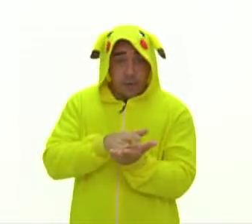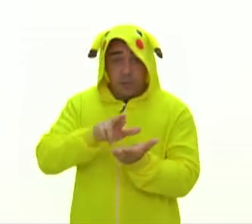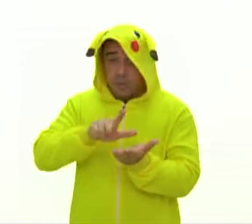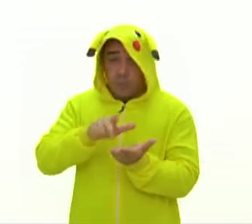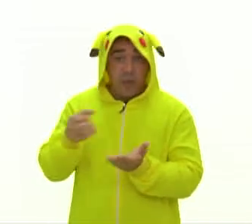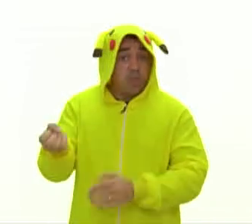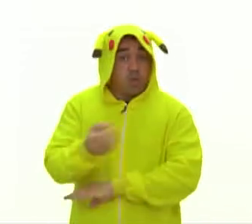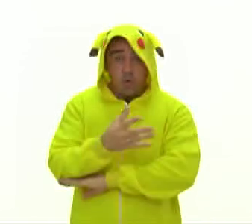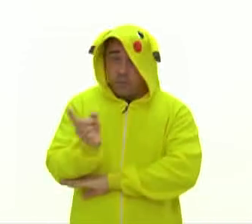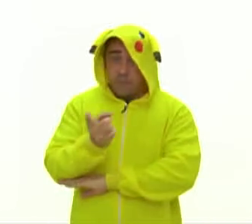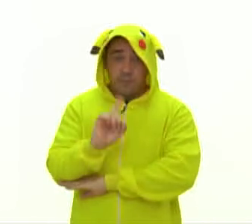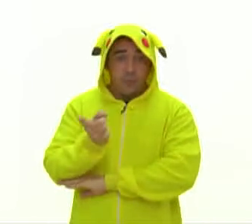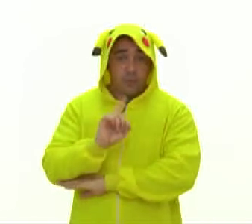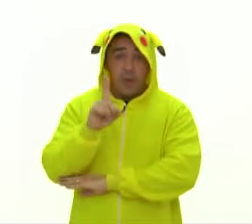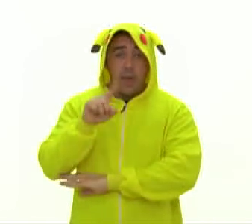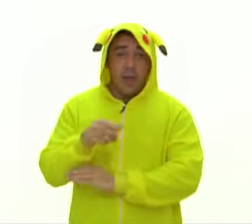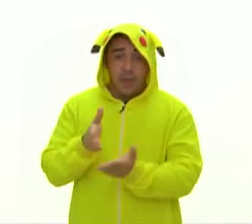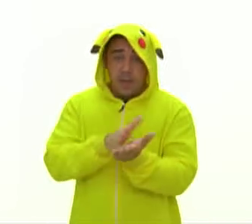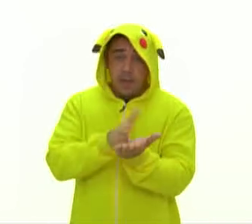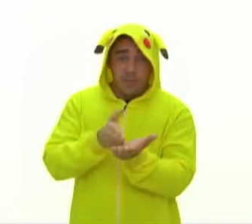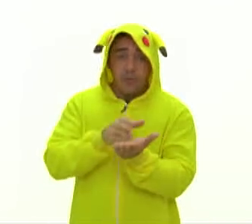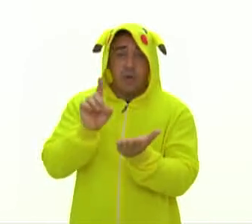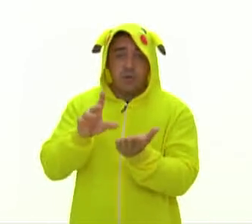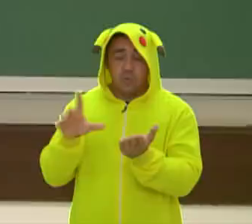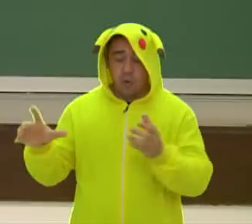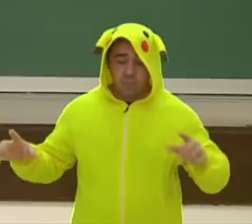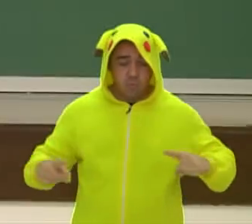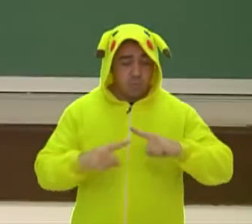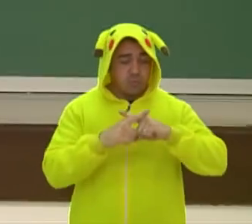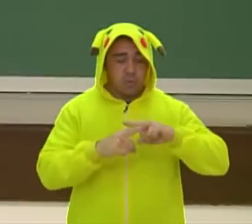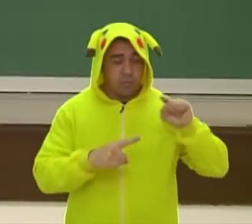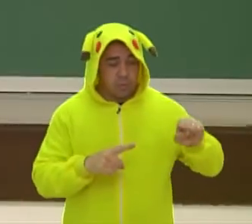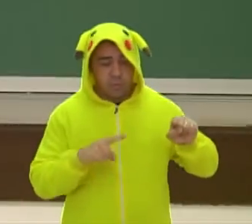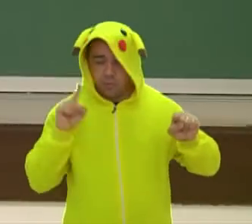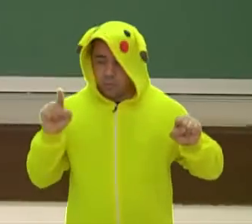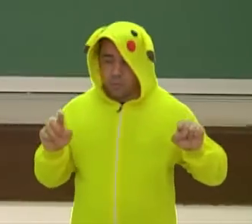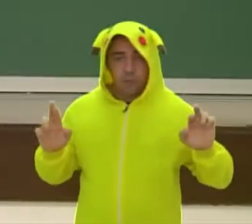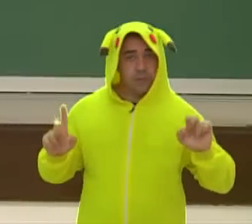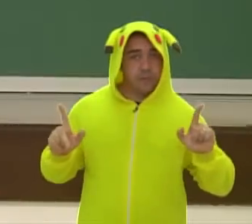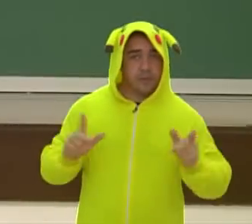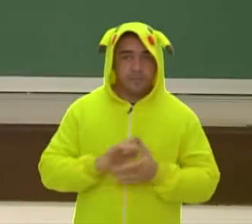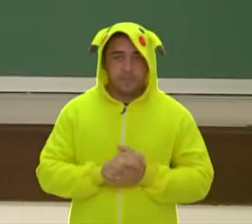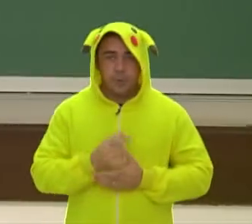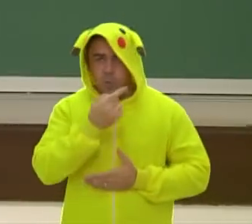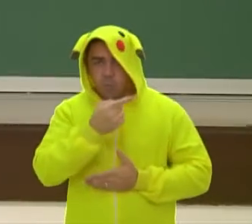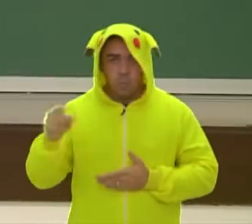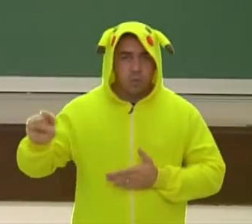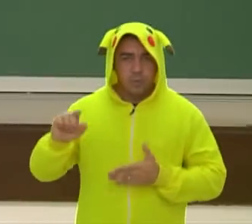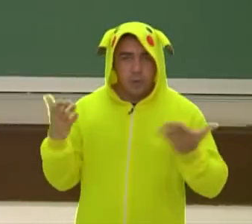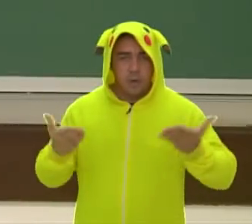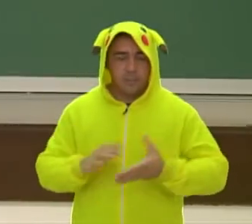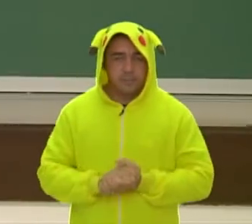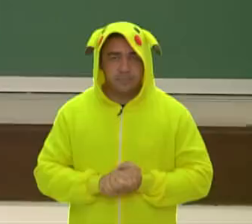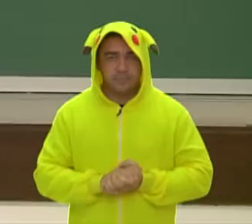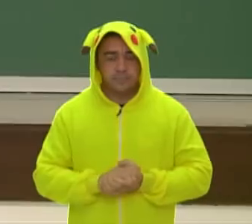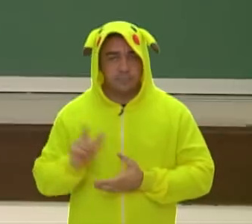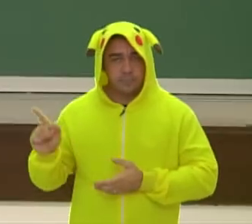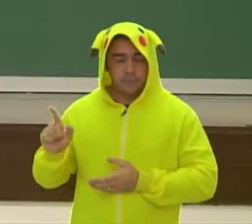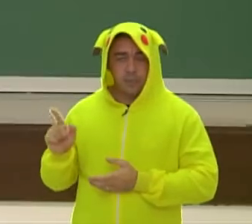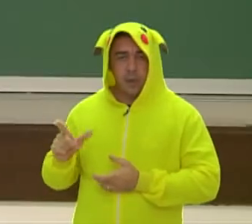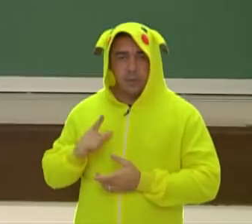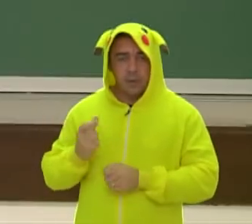uma nova espécie. O híbrido é simplesmente o cruzamento entre duas espécies diferentes. E o último aqui. Bulbachu tem